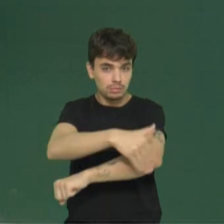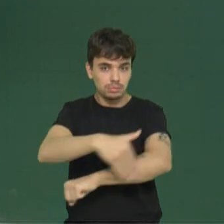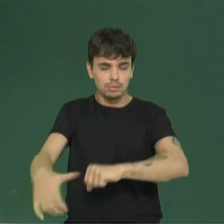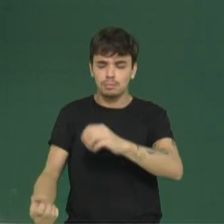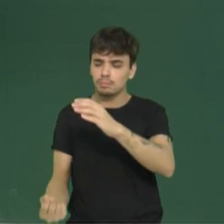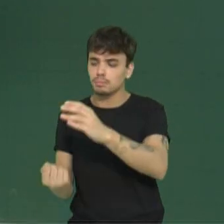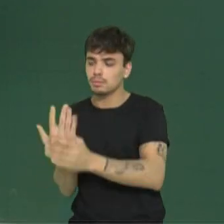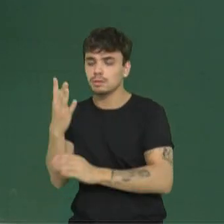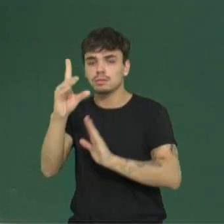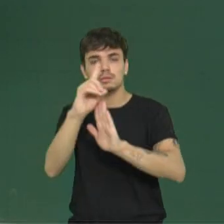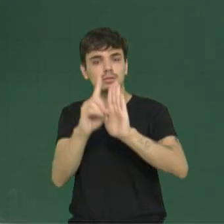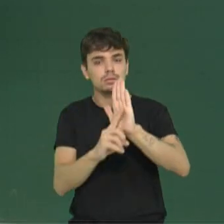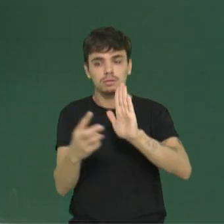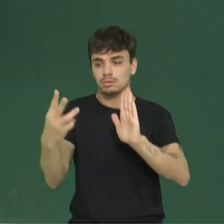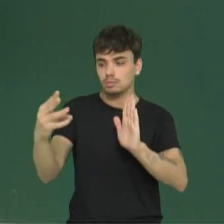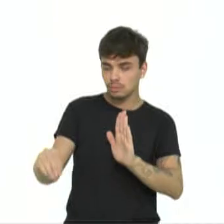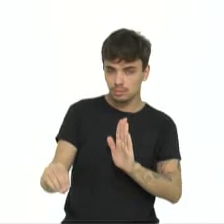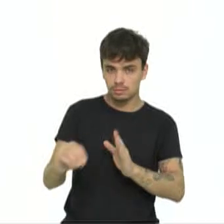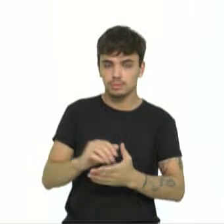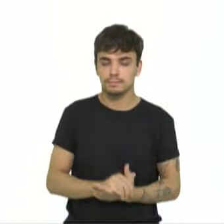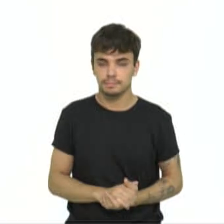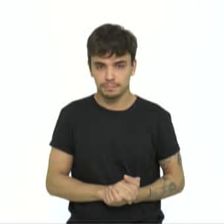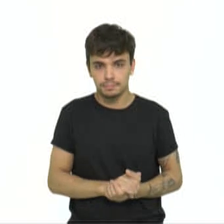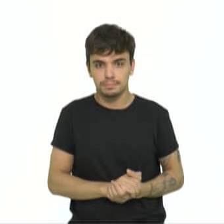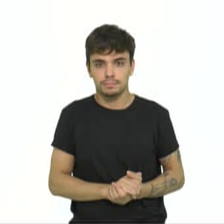década de 30, nesse movimento, tá?